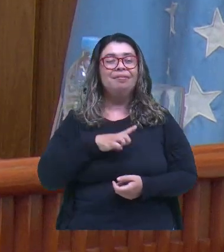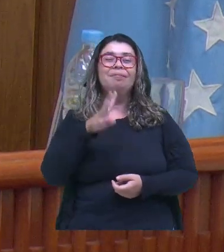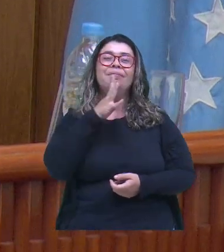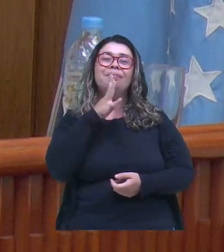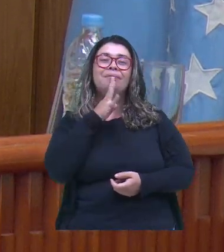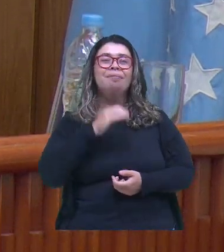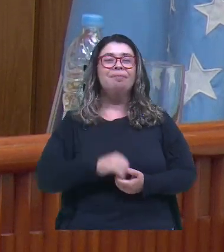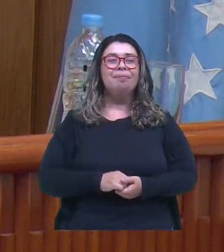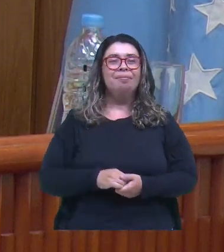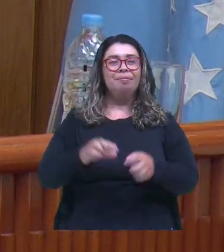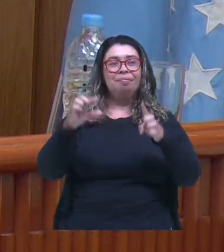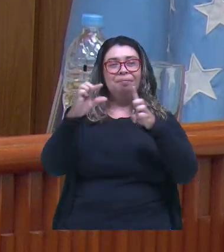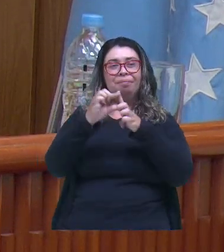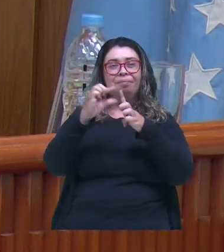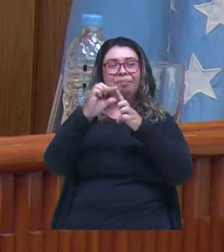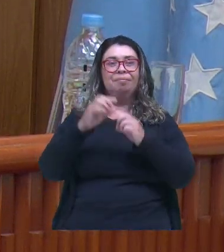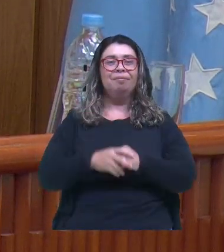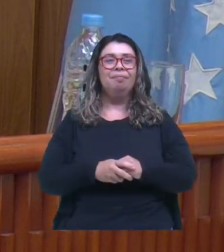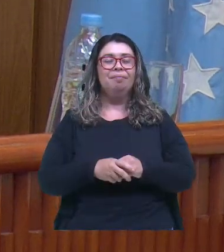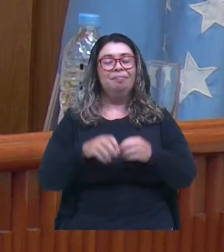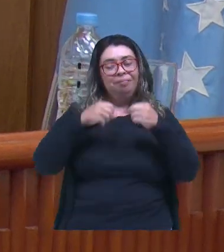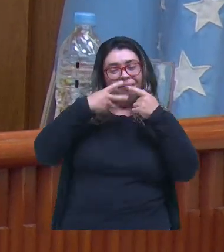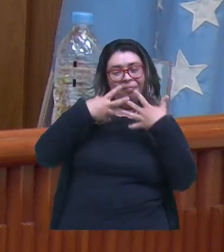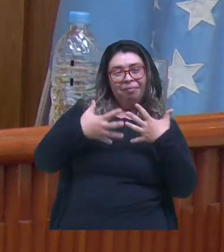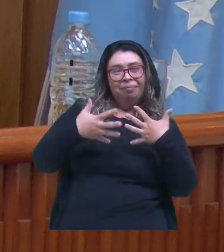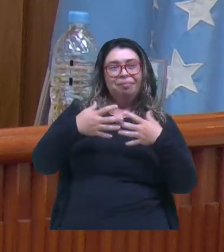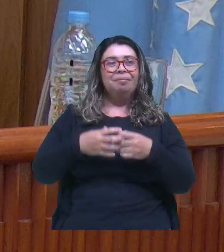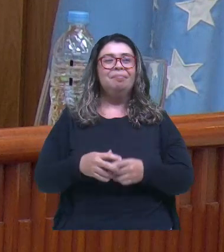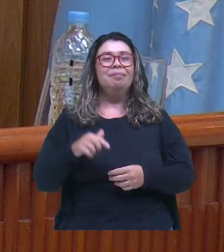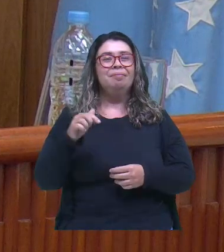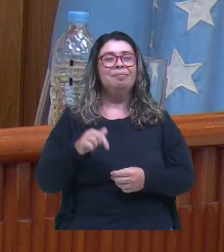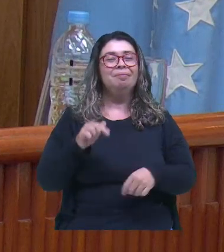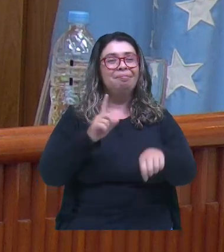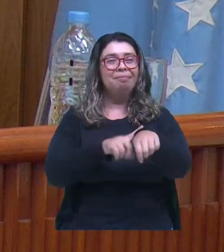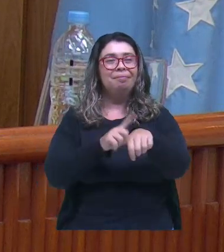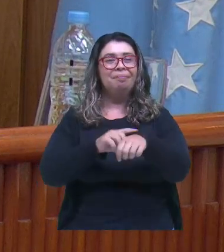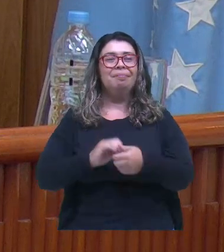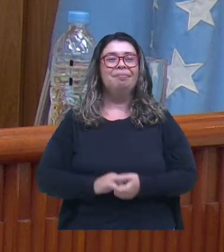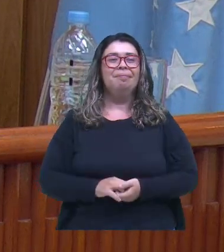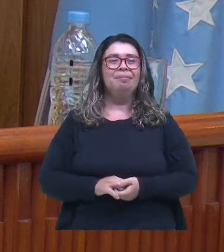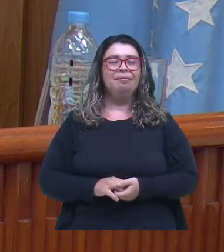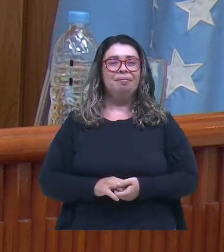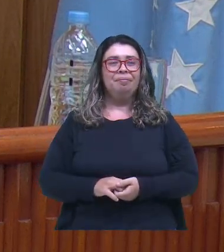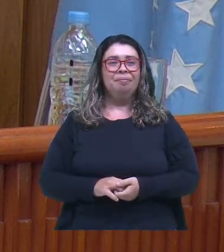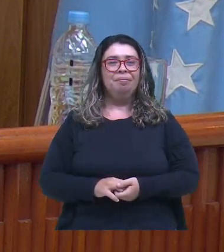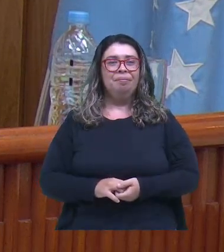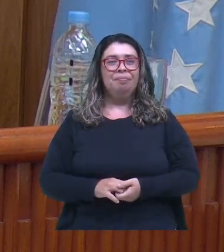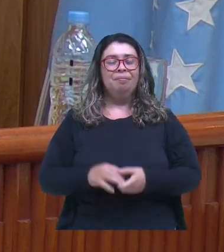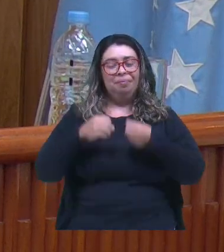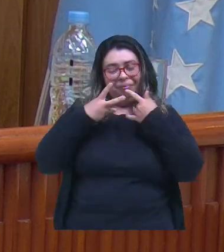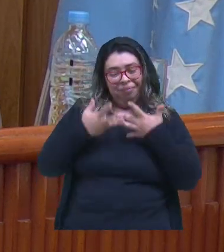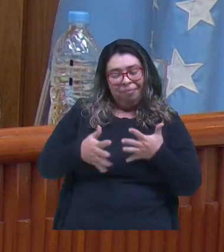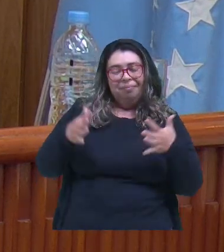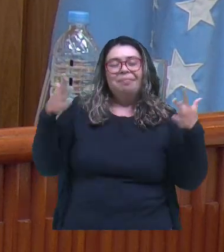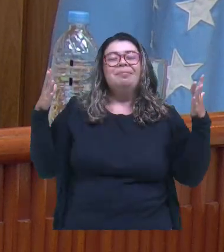palavras para expressar este momento, para expressar essa